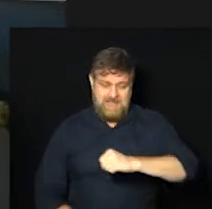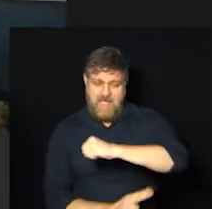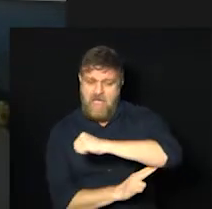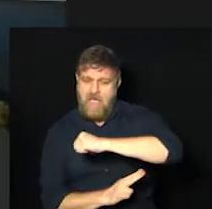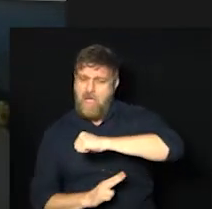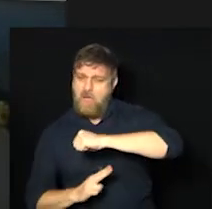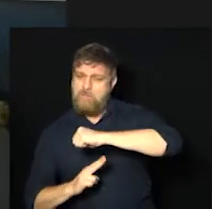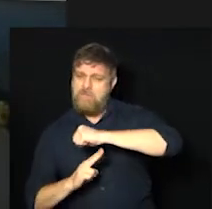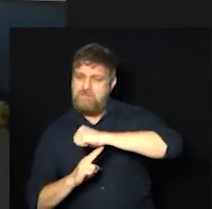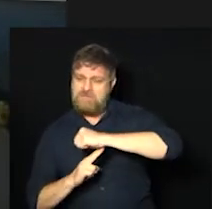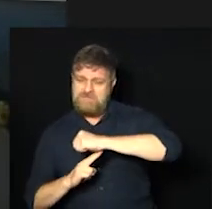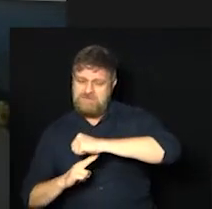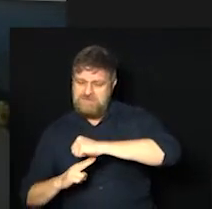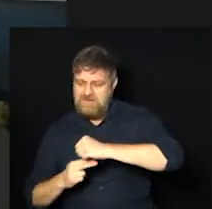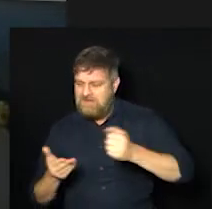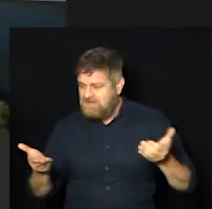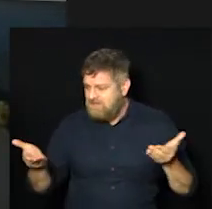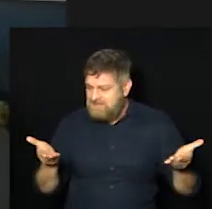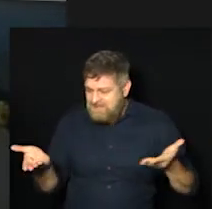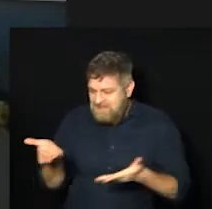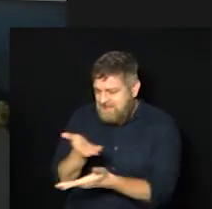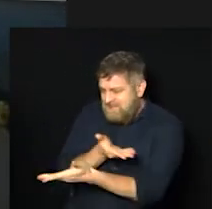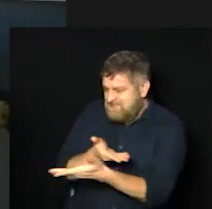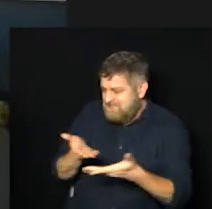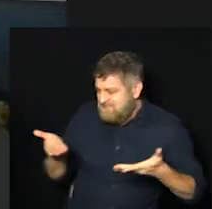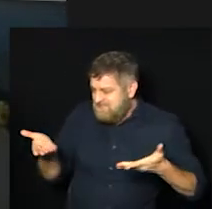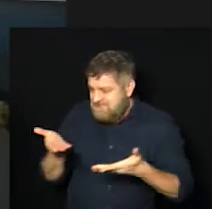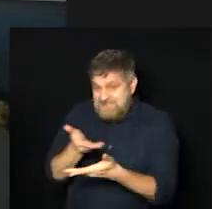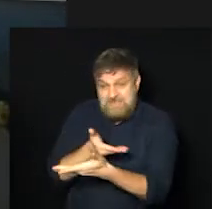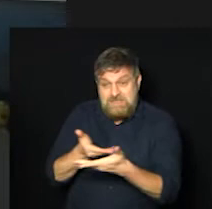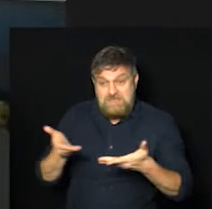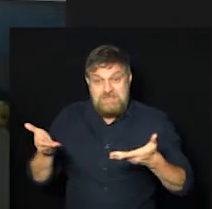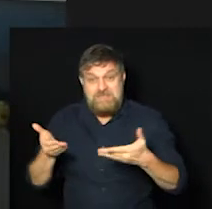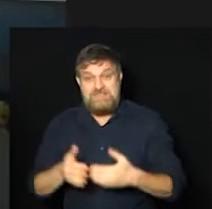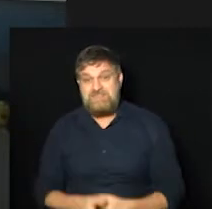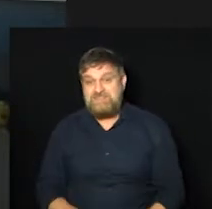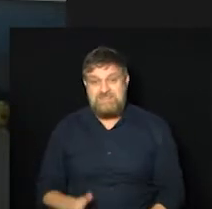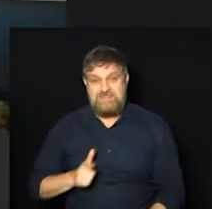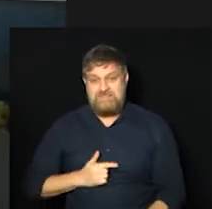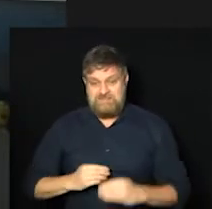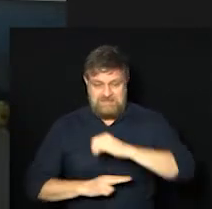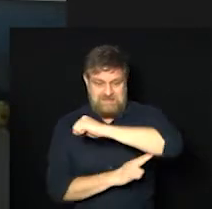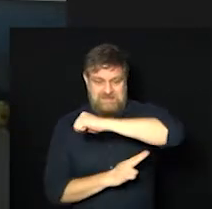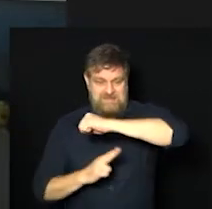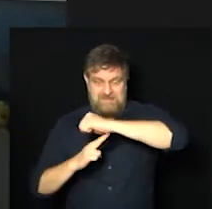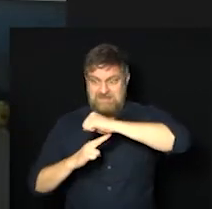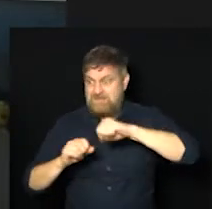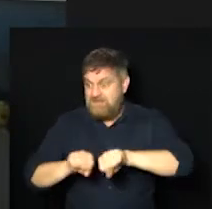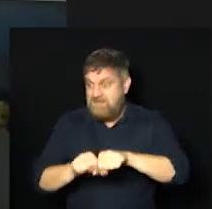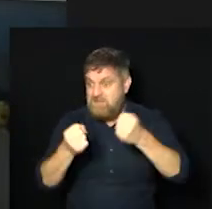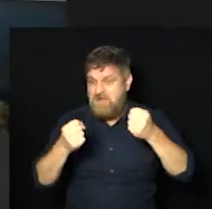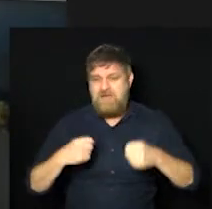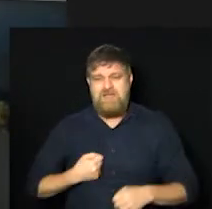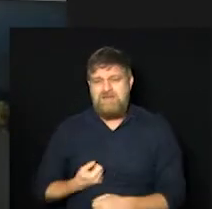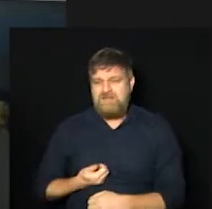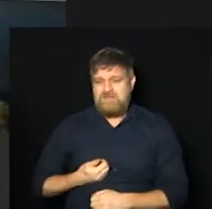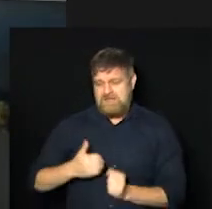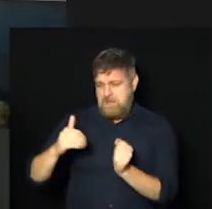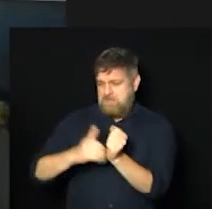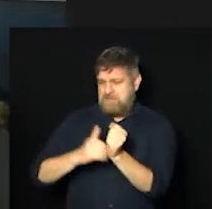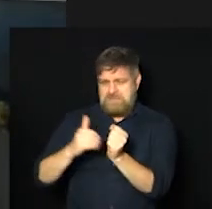há entre nós ceda, não. Quero mais